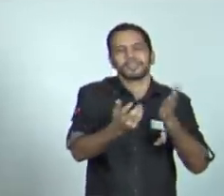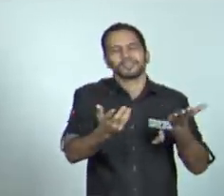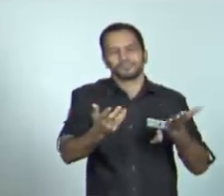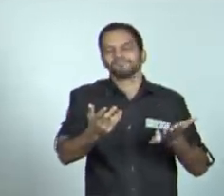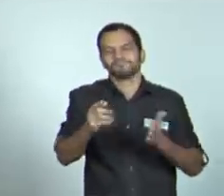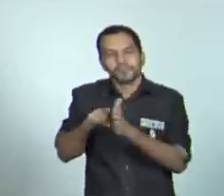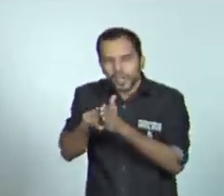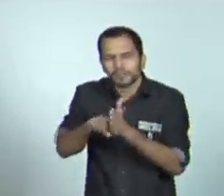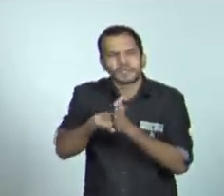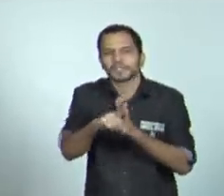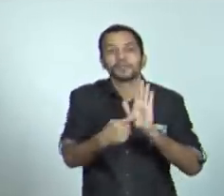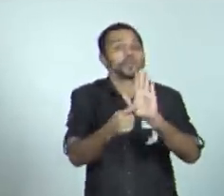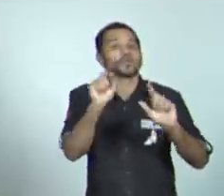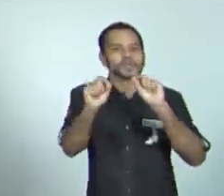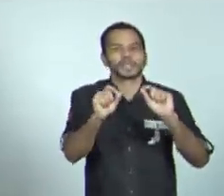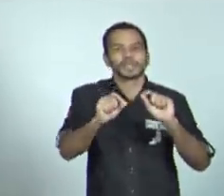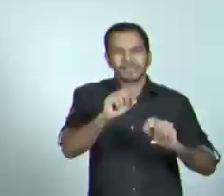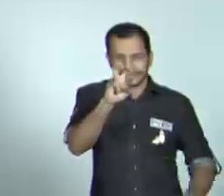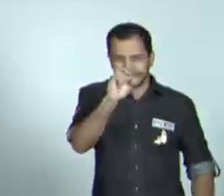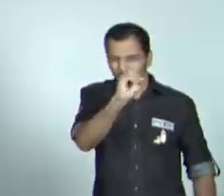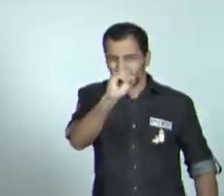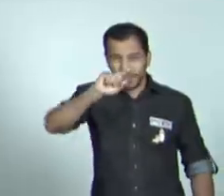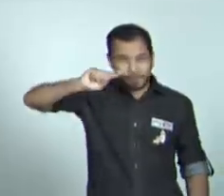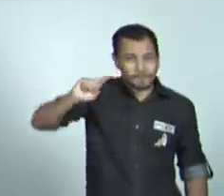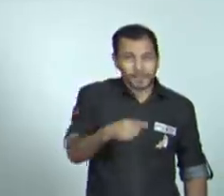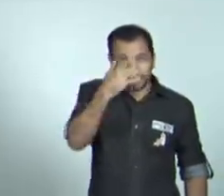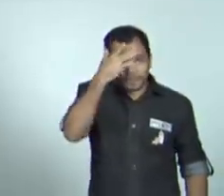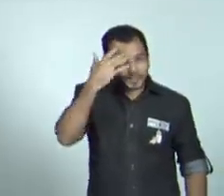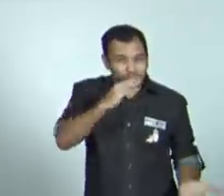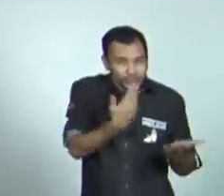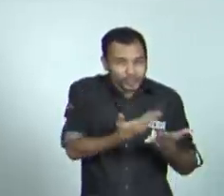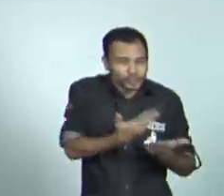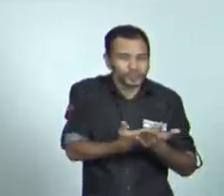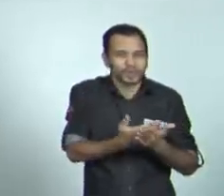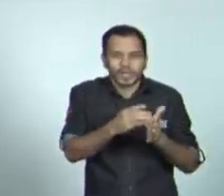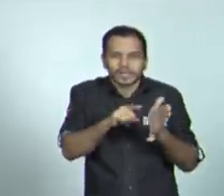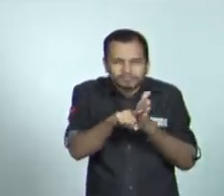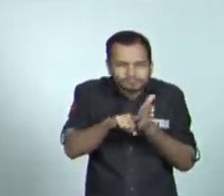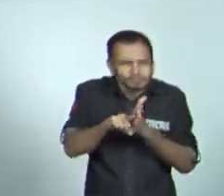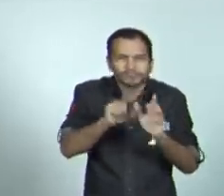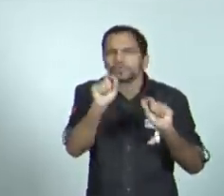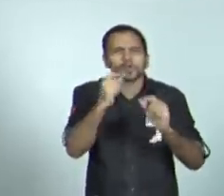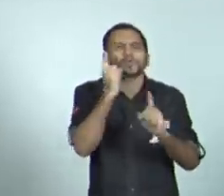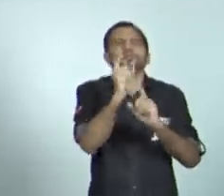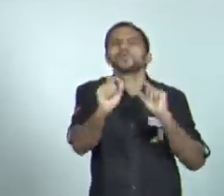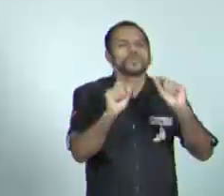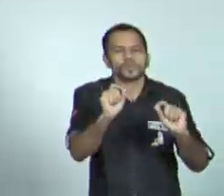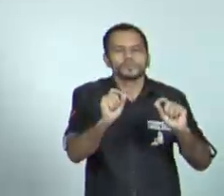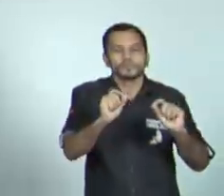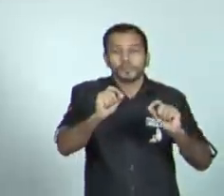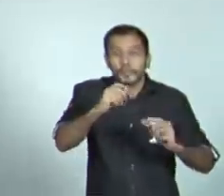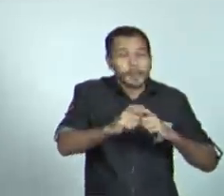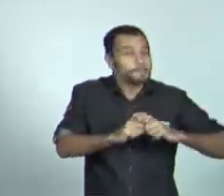analisou 50 mil estudantes através de um questionário sabe que eles descobriram que o total de estudantes que usam drogas